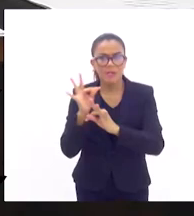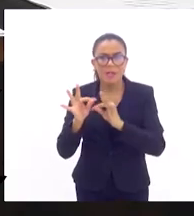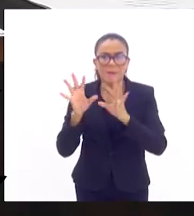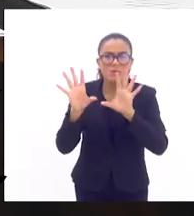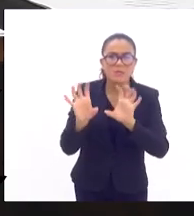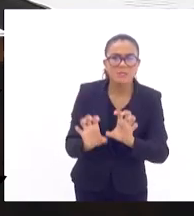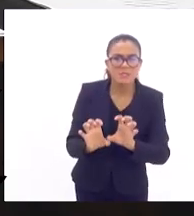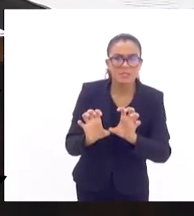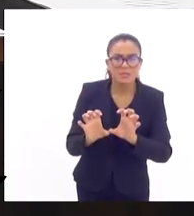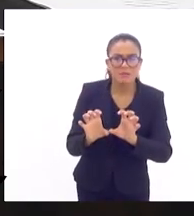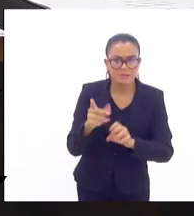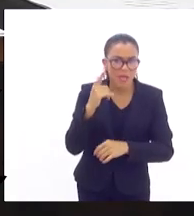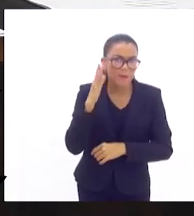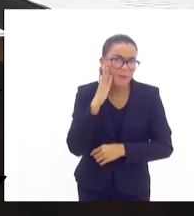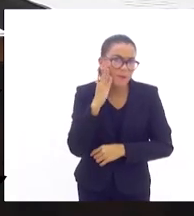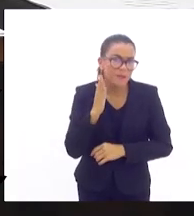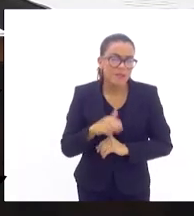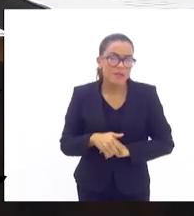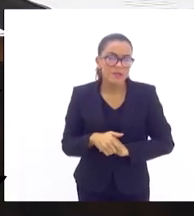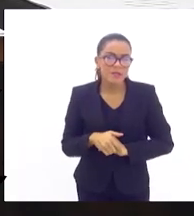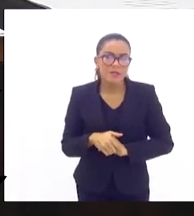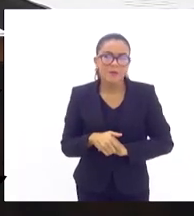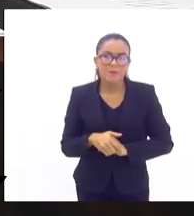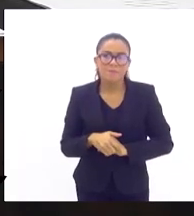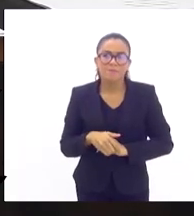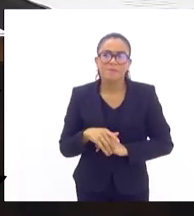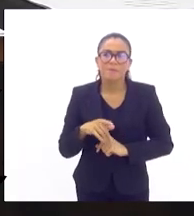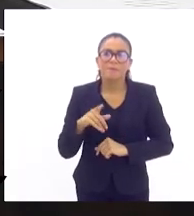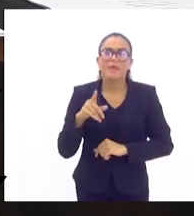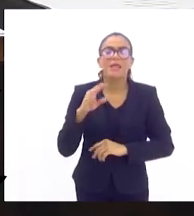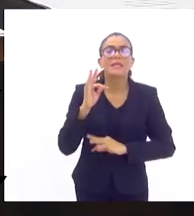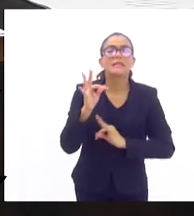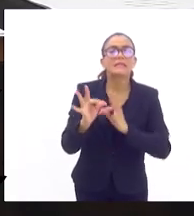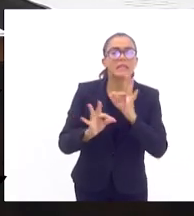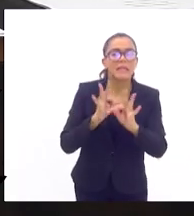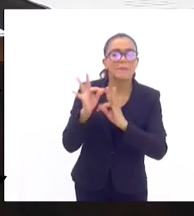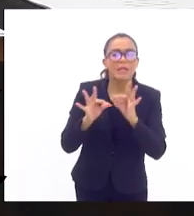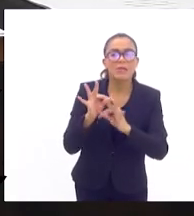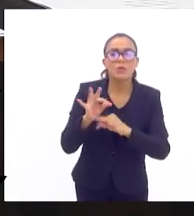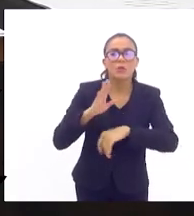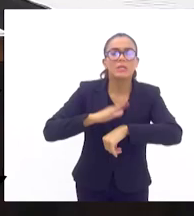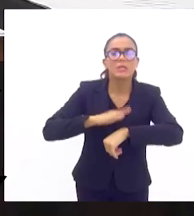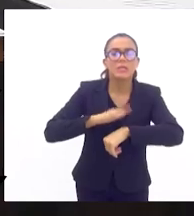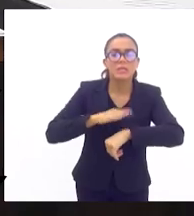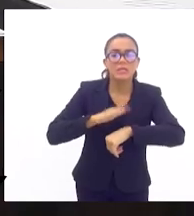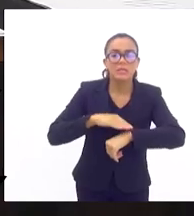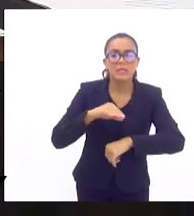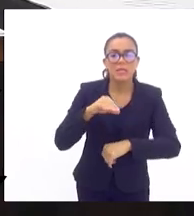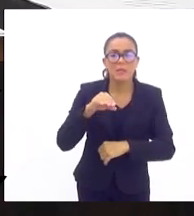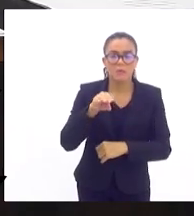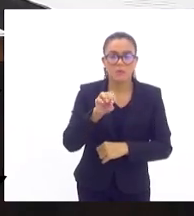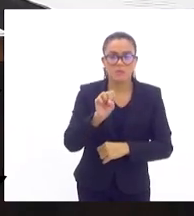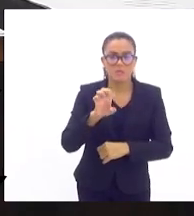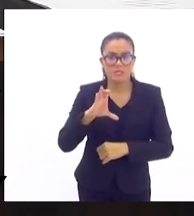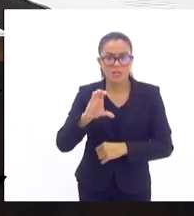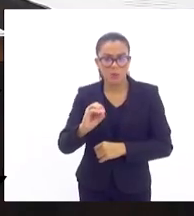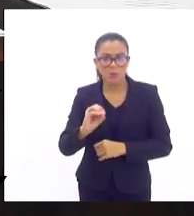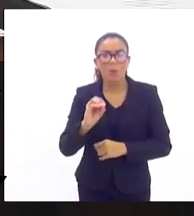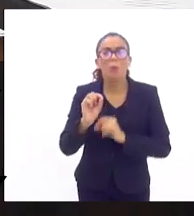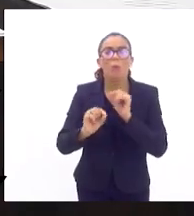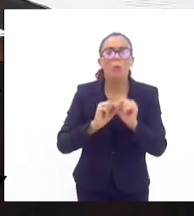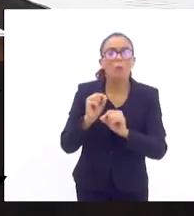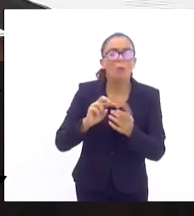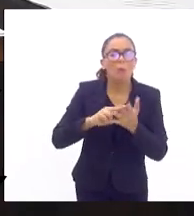entende o que é tempo seco. O que é tratamento de tempo seco? Alguém sabe dizer? Eu vou explicar. Tempo seco é quando você